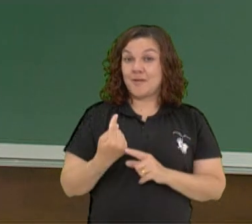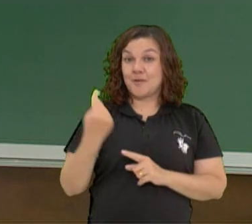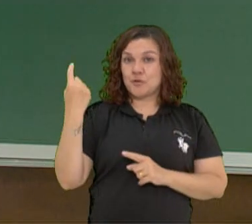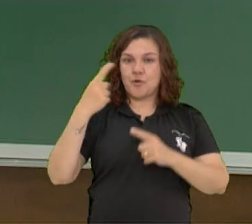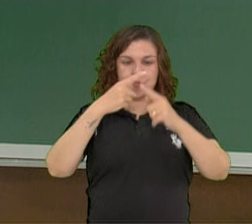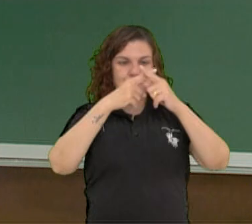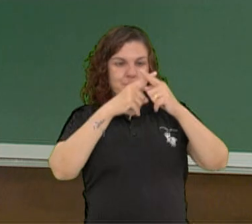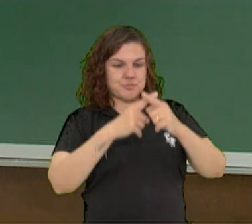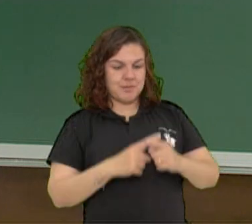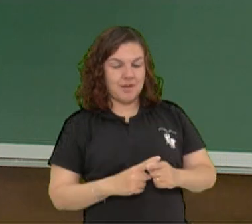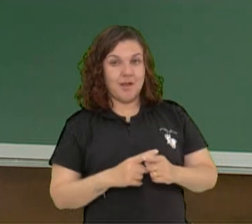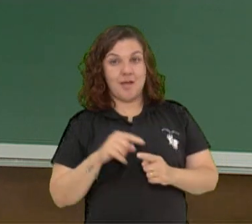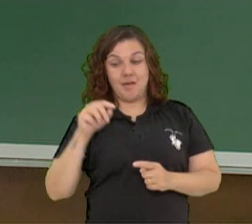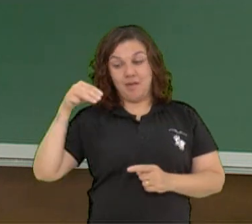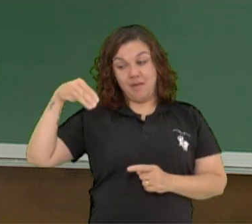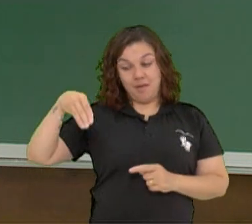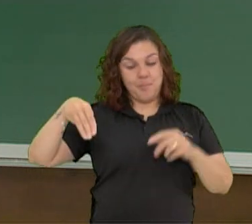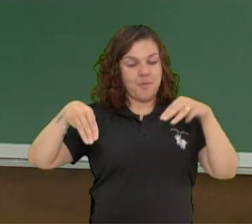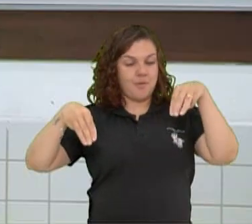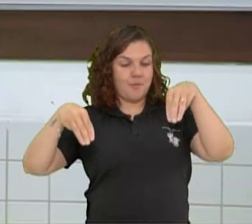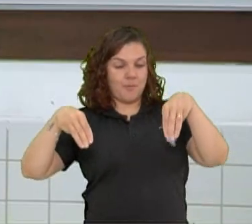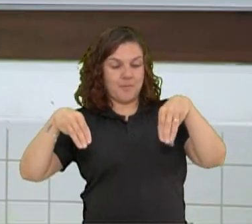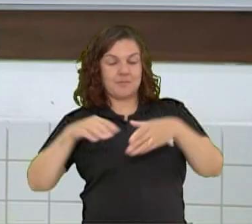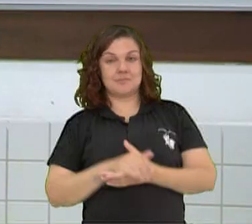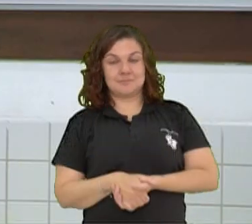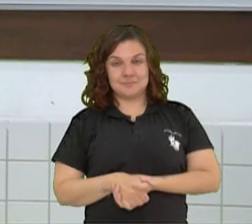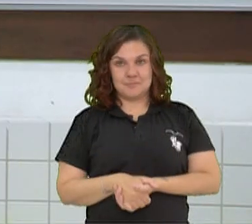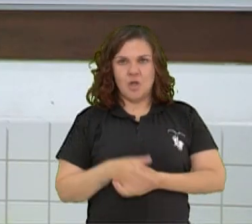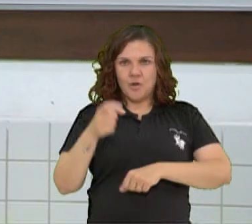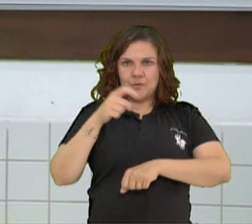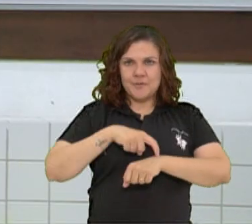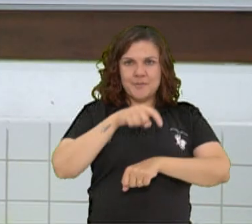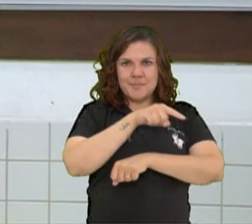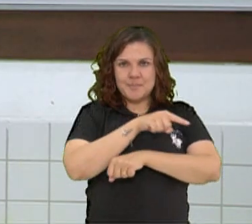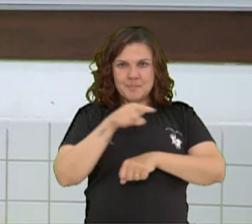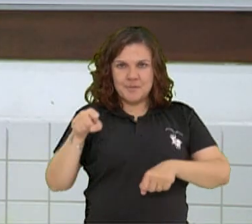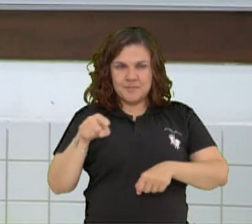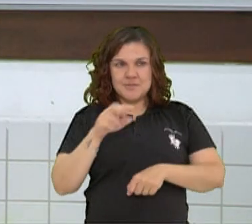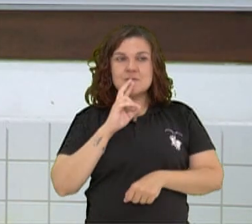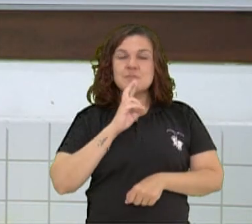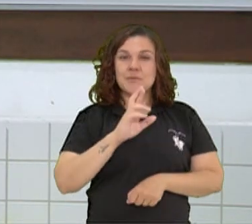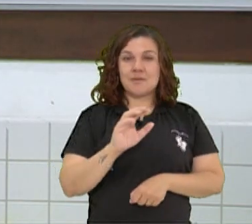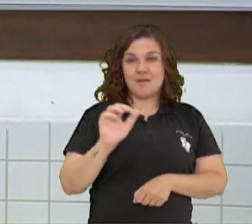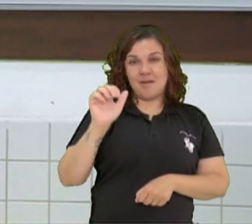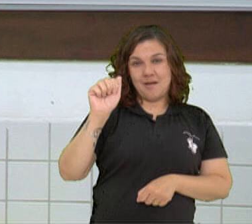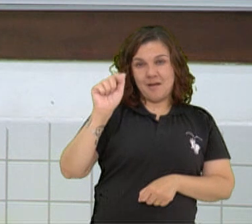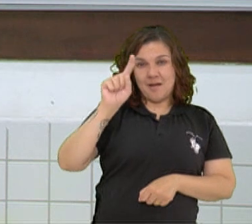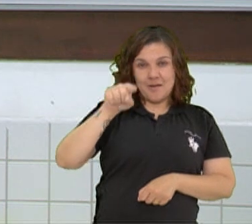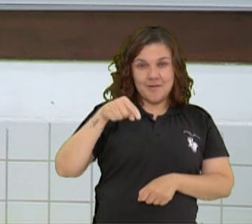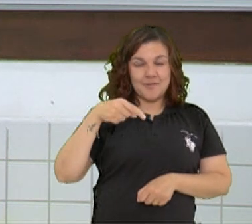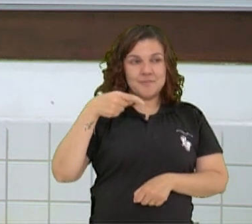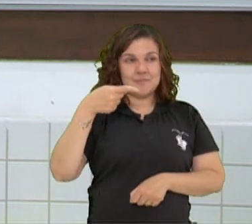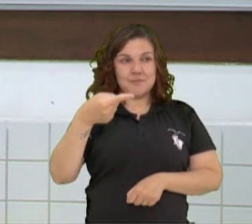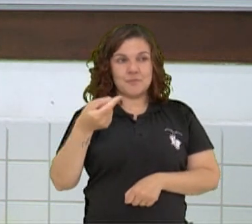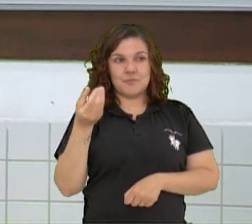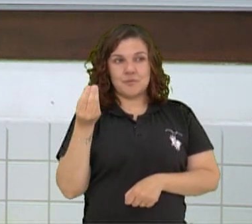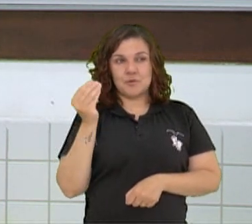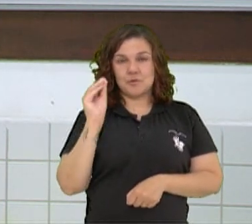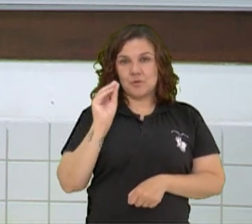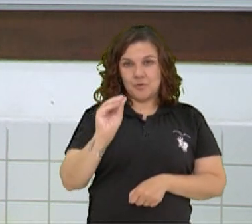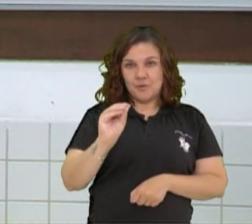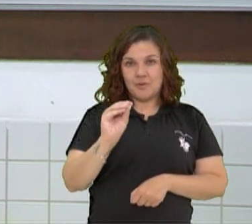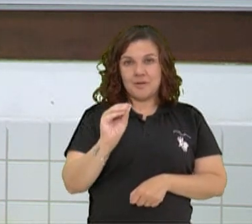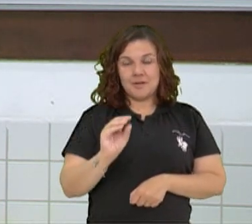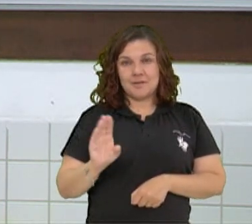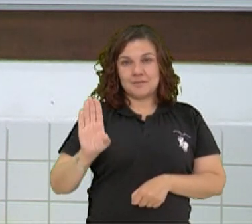multiplicar metro por metro, né? Eu vou dar um tempo para vocês resolverem a letra A e depois a